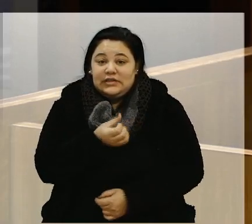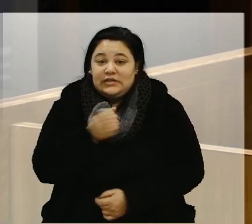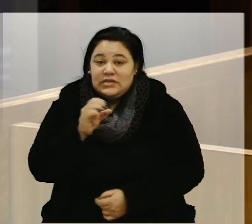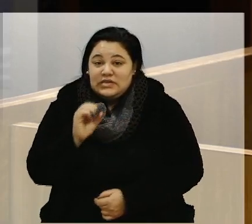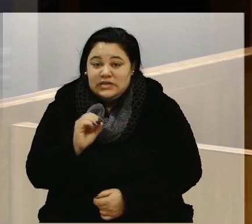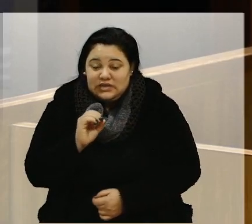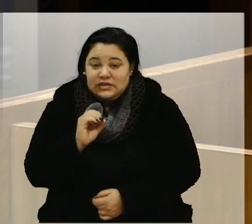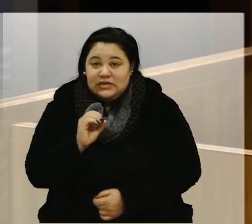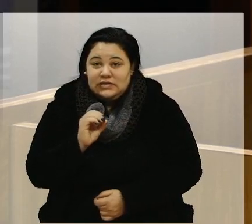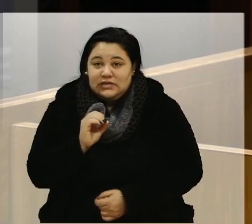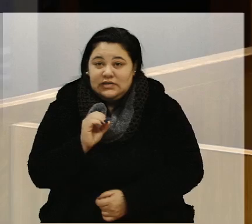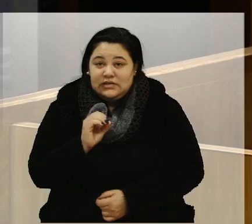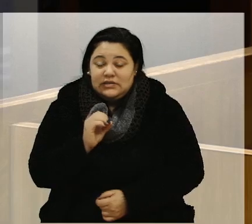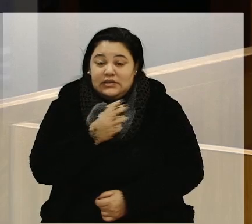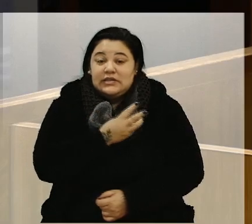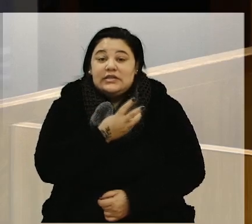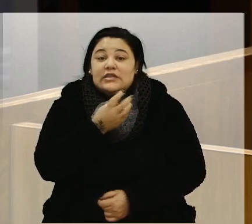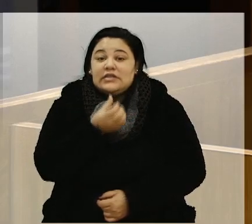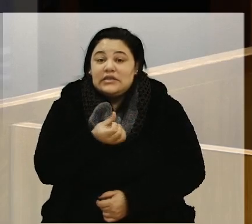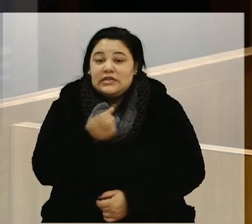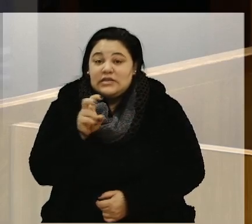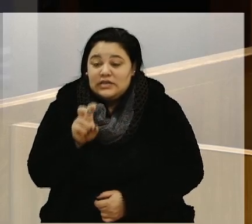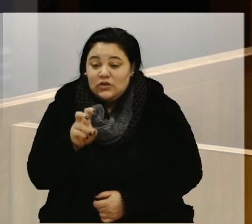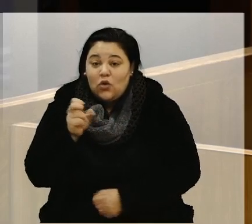365 maratonas, ou seja,